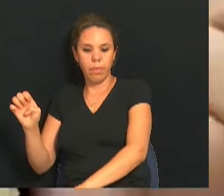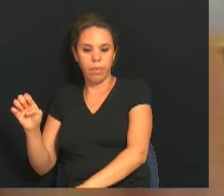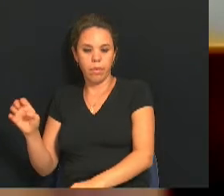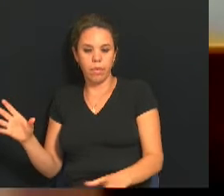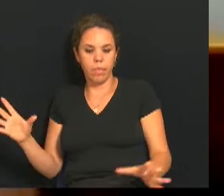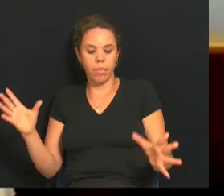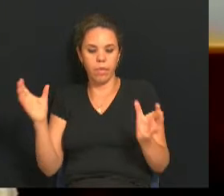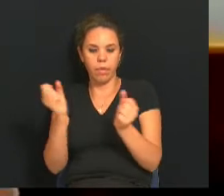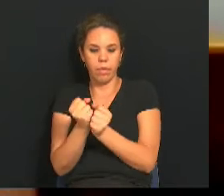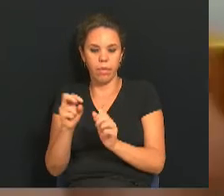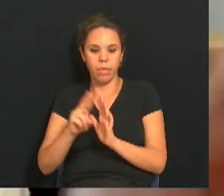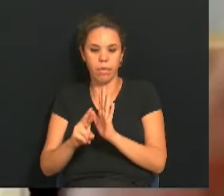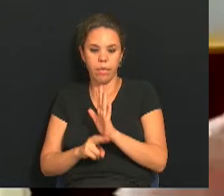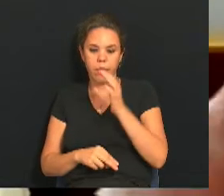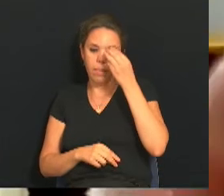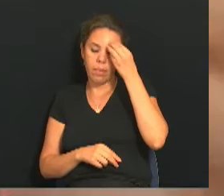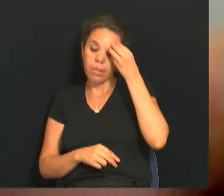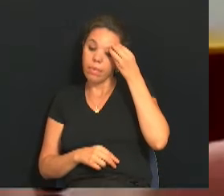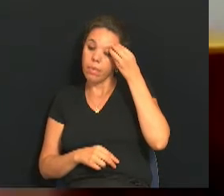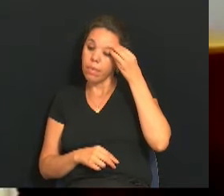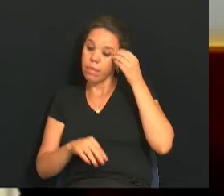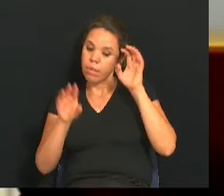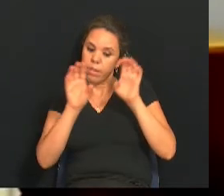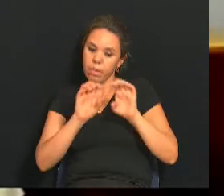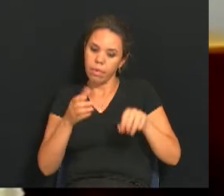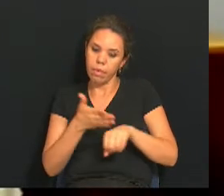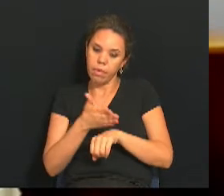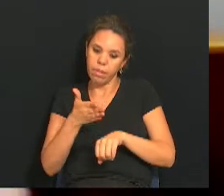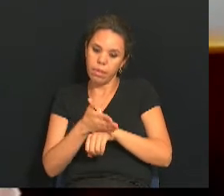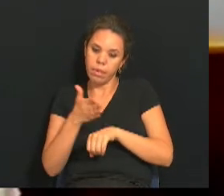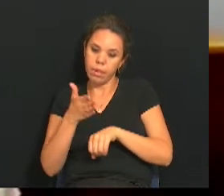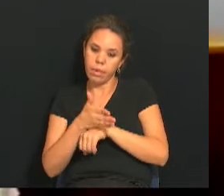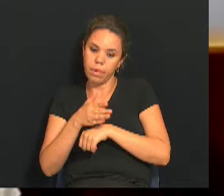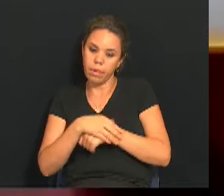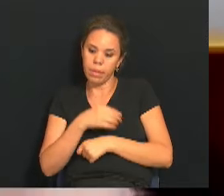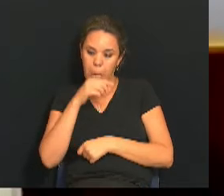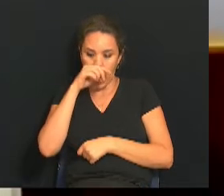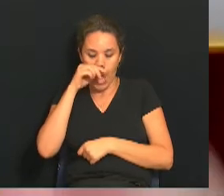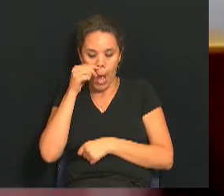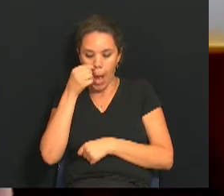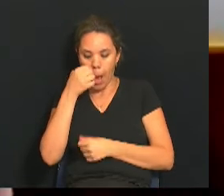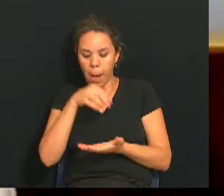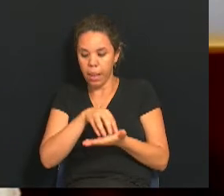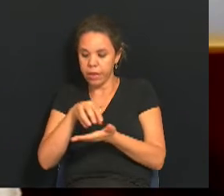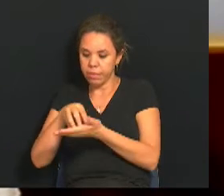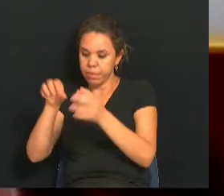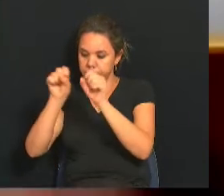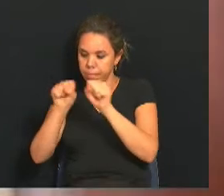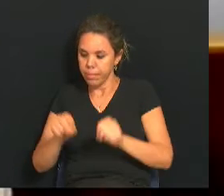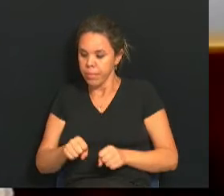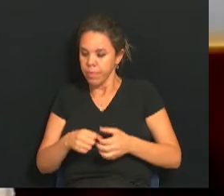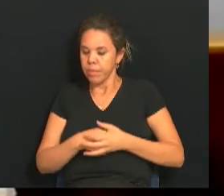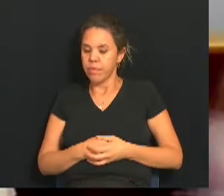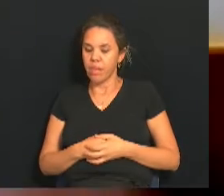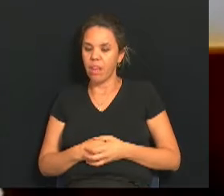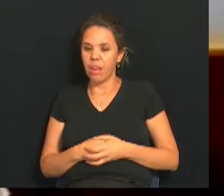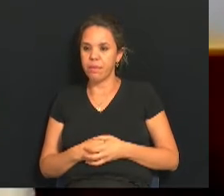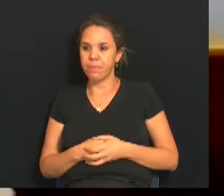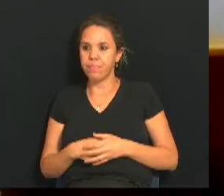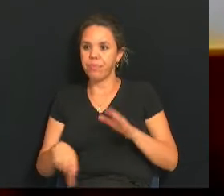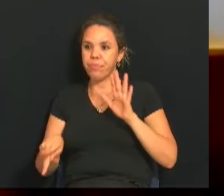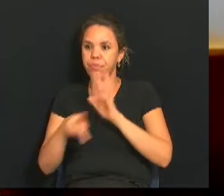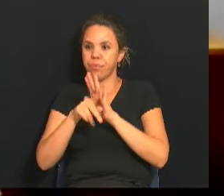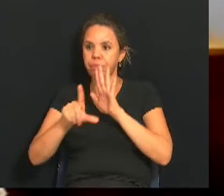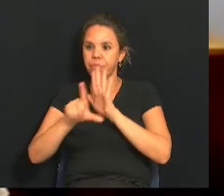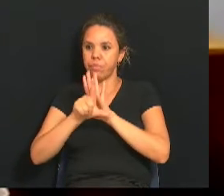de normativas e de estruturas participativas, não só na rede, mas no sistema, né? A própria Lei